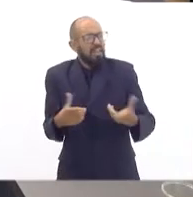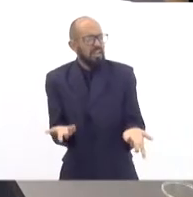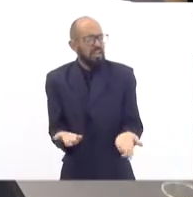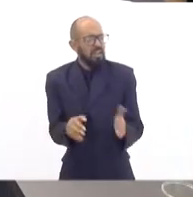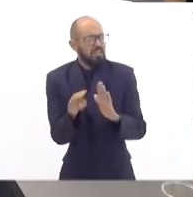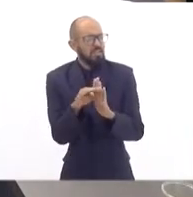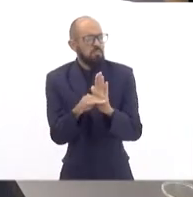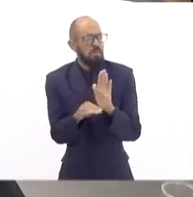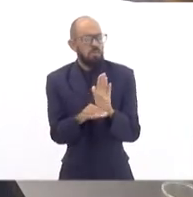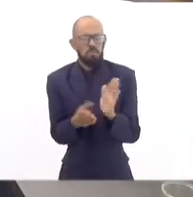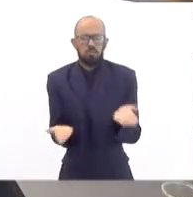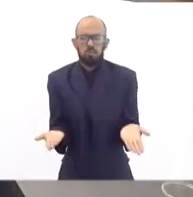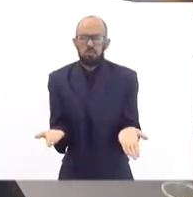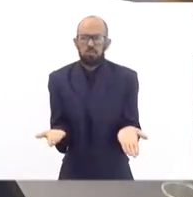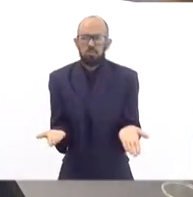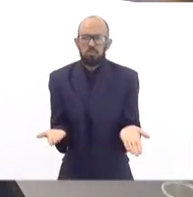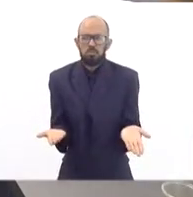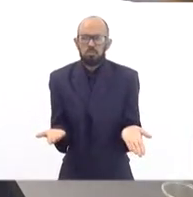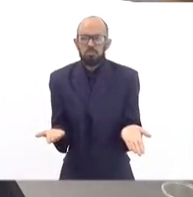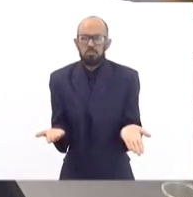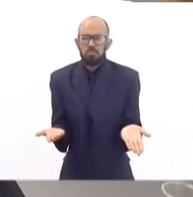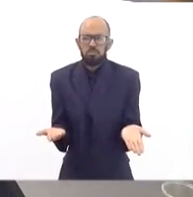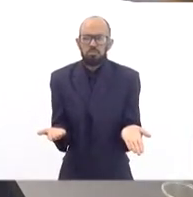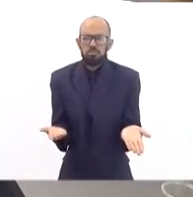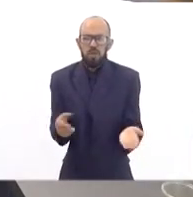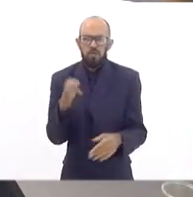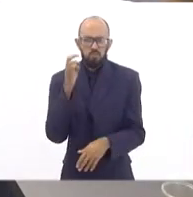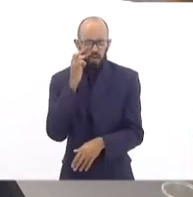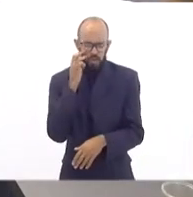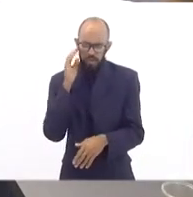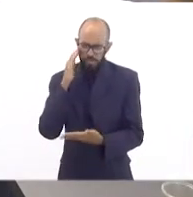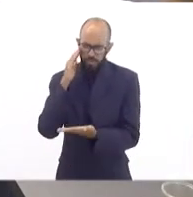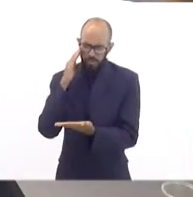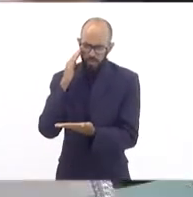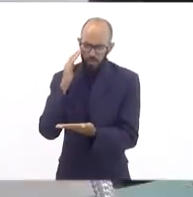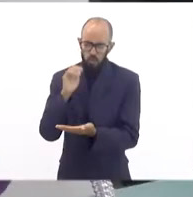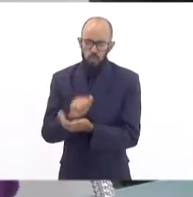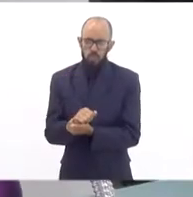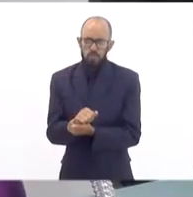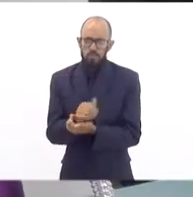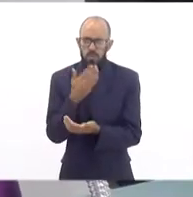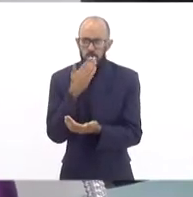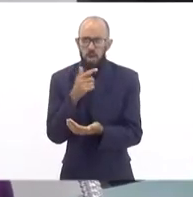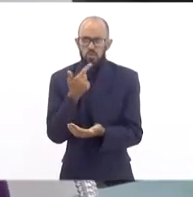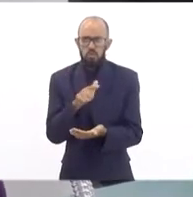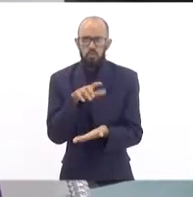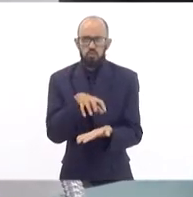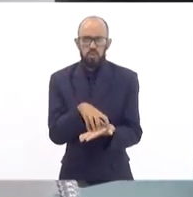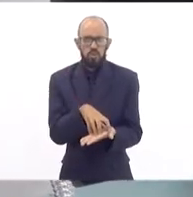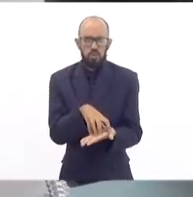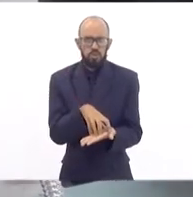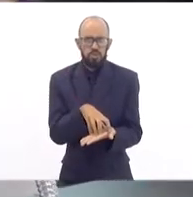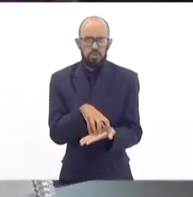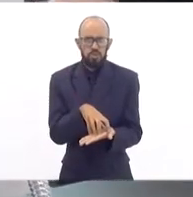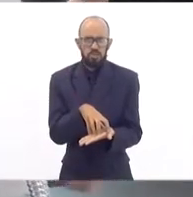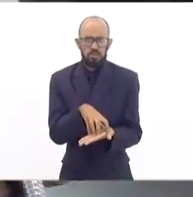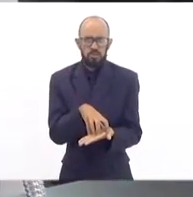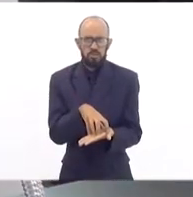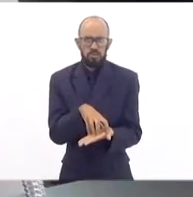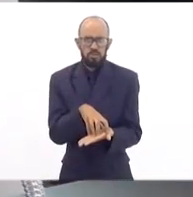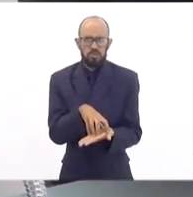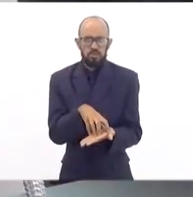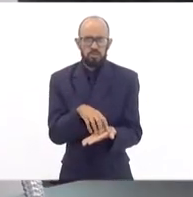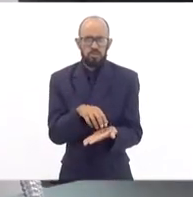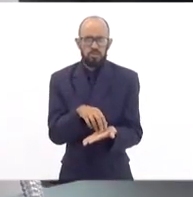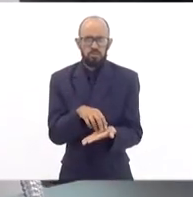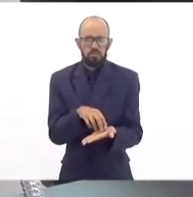das estações? Ela colocou, o Valdec entendeu o que quis dizer. Quais outros setores que melhor, para melhorar